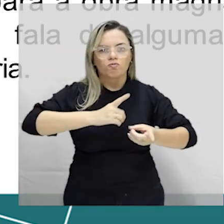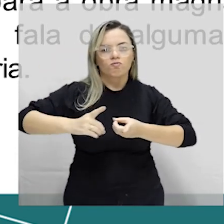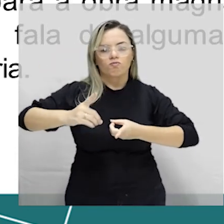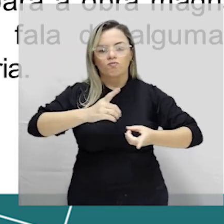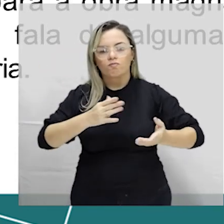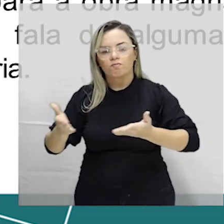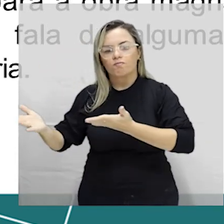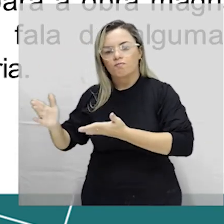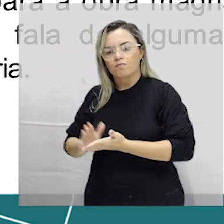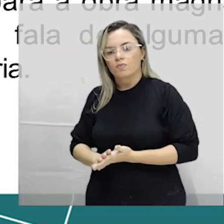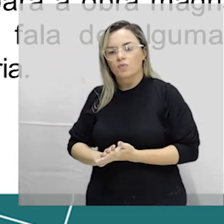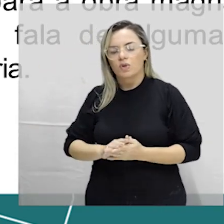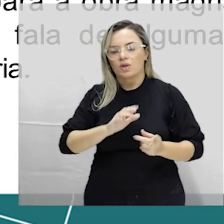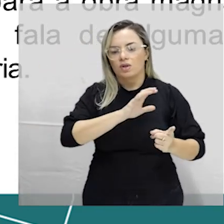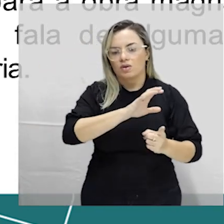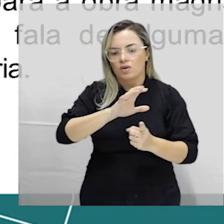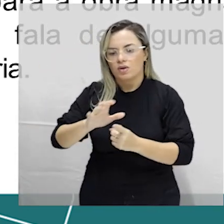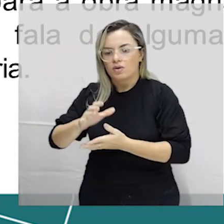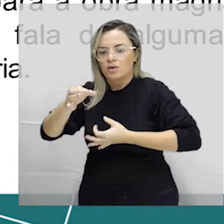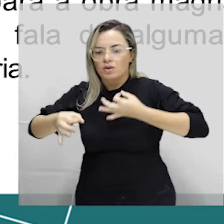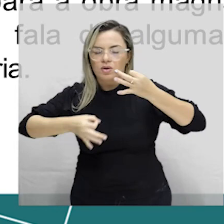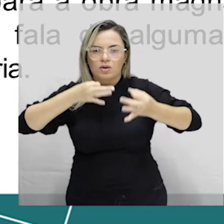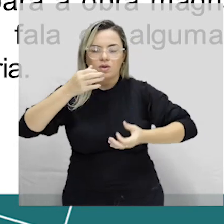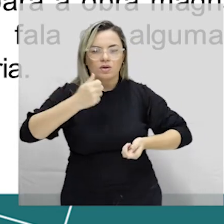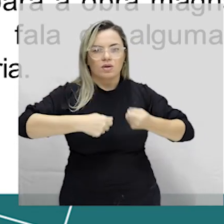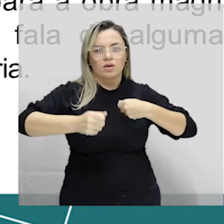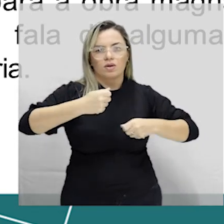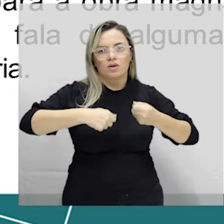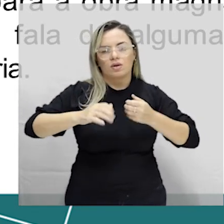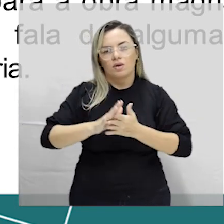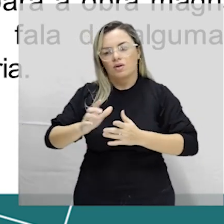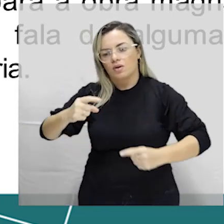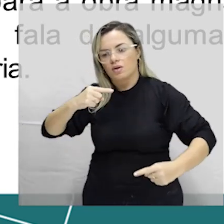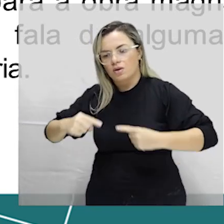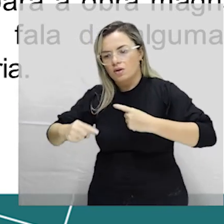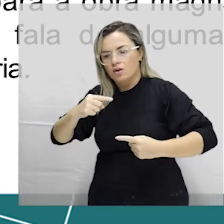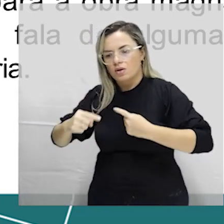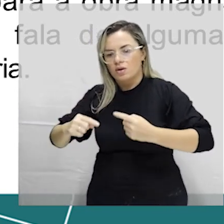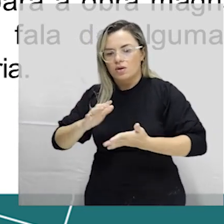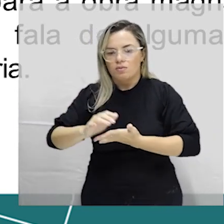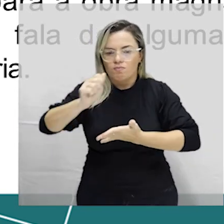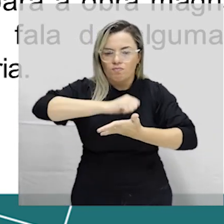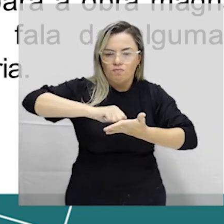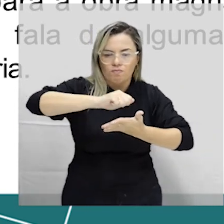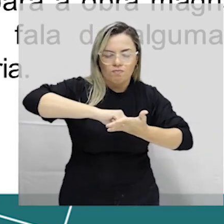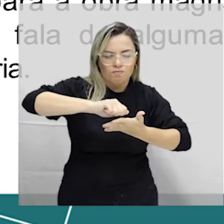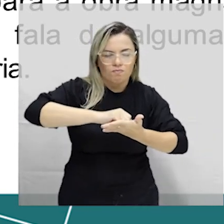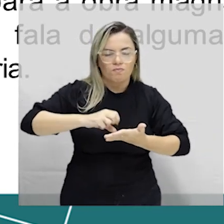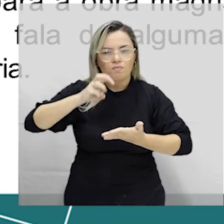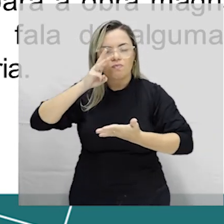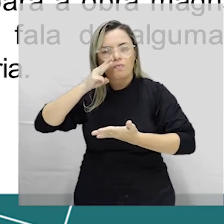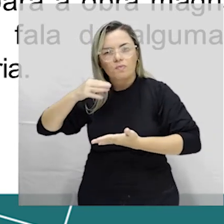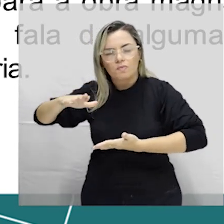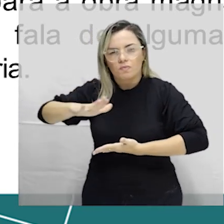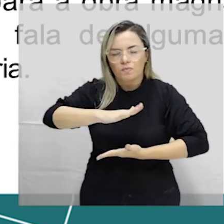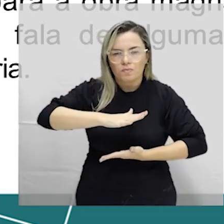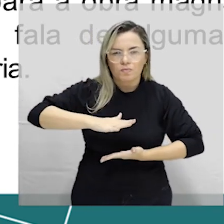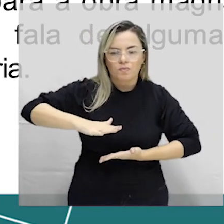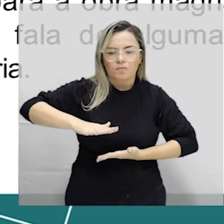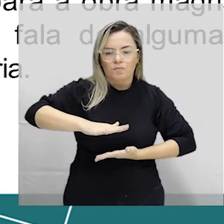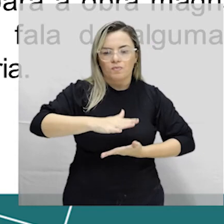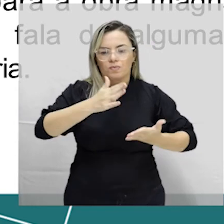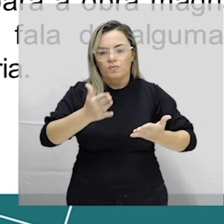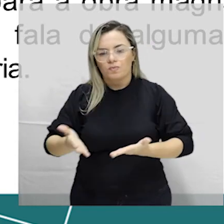Contribuição para uma crítica da economia política. Nesse livro, Marx faz uma espécie de preparação do terreno para a obra